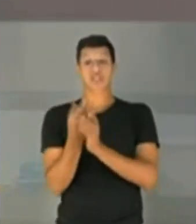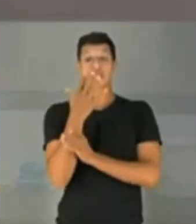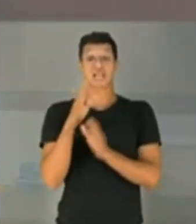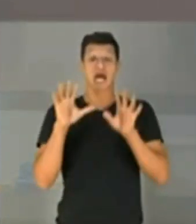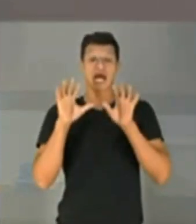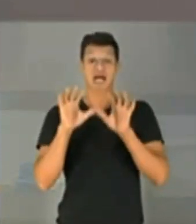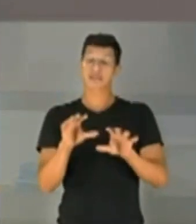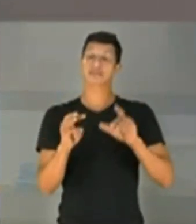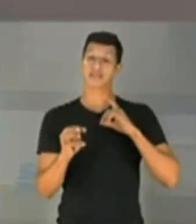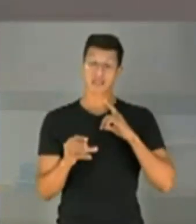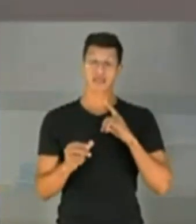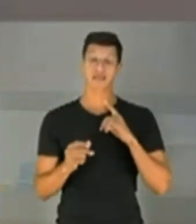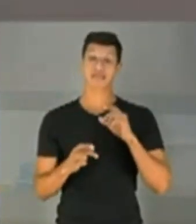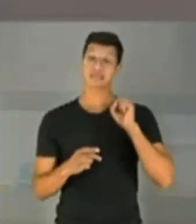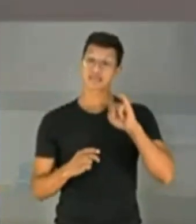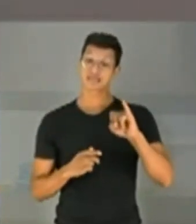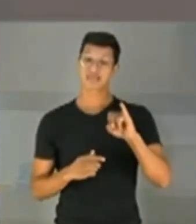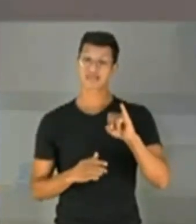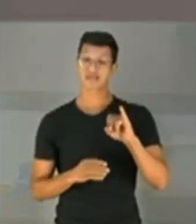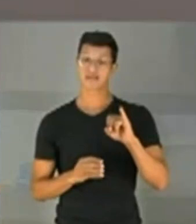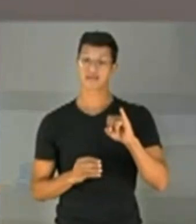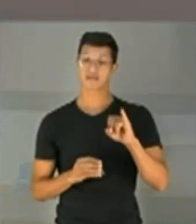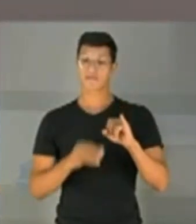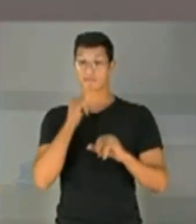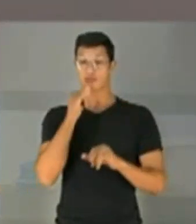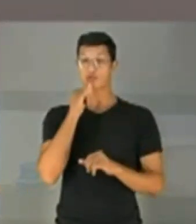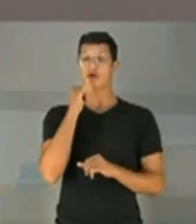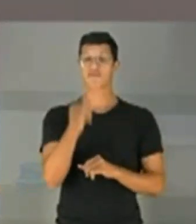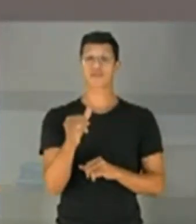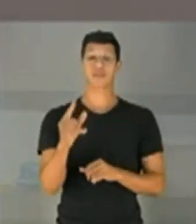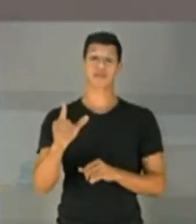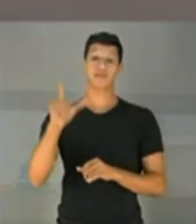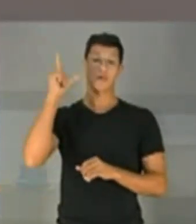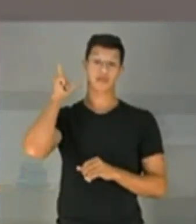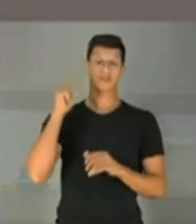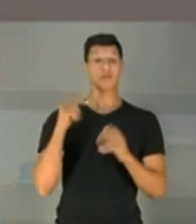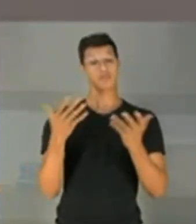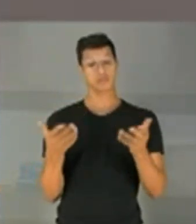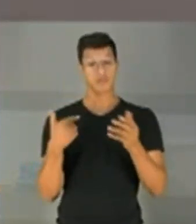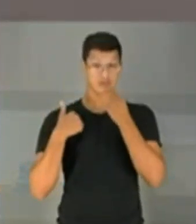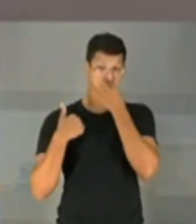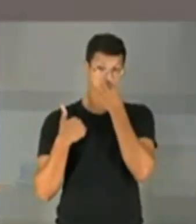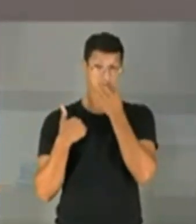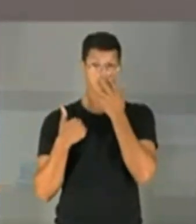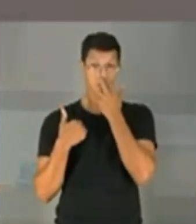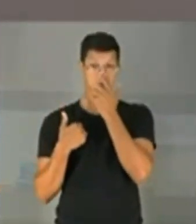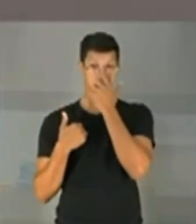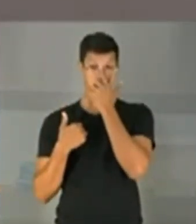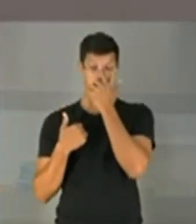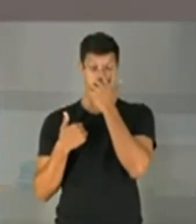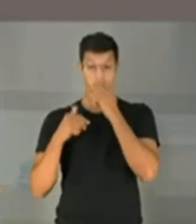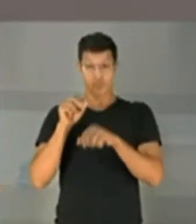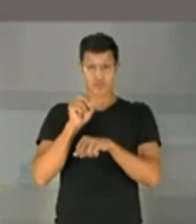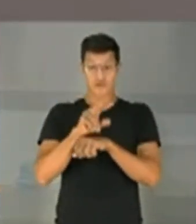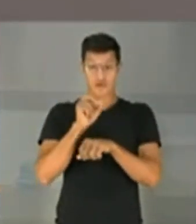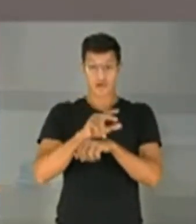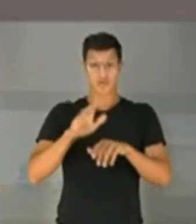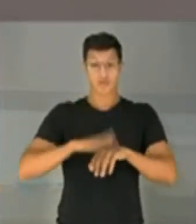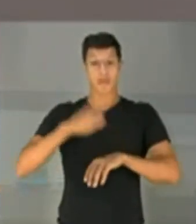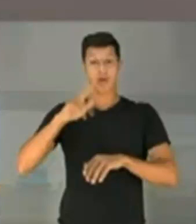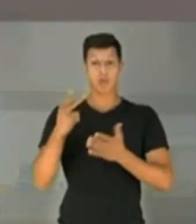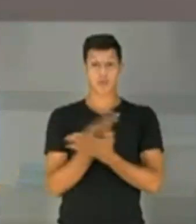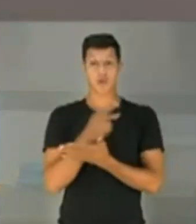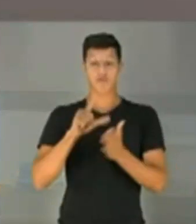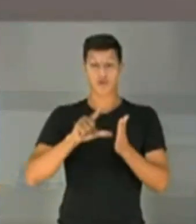dessa forma se o aviso fosse dado antes. Então, eu acho, do ponto de vista virológico, o maior erro,